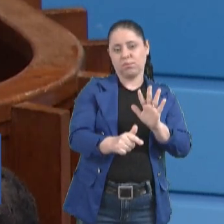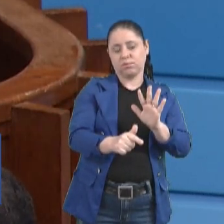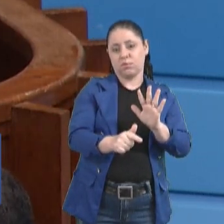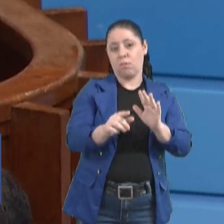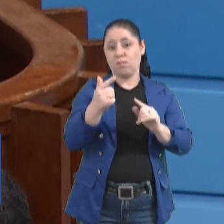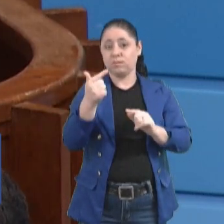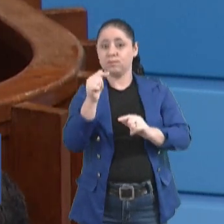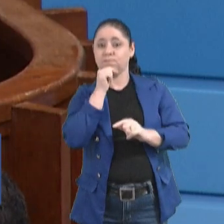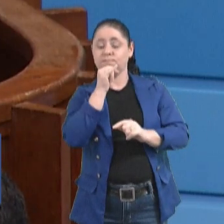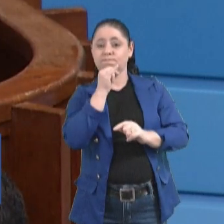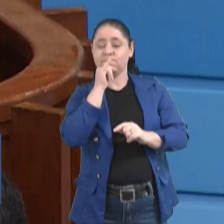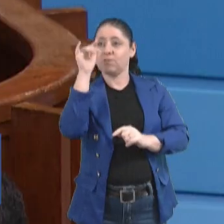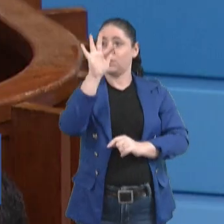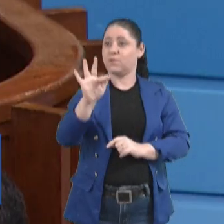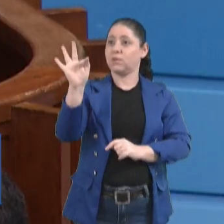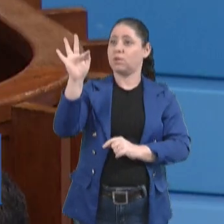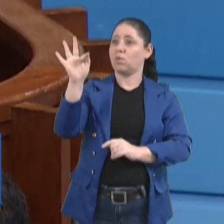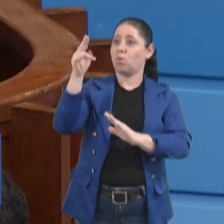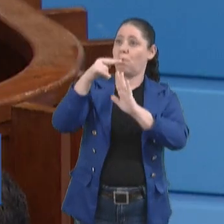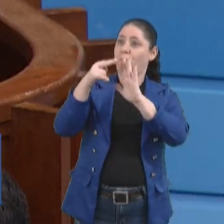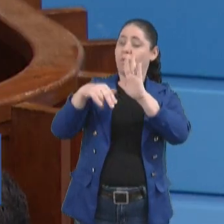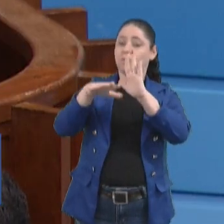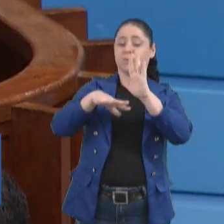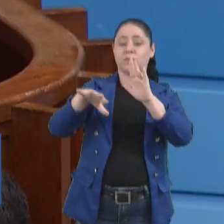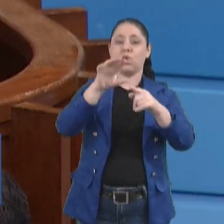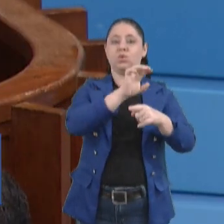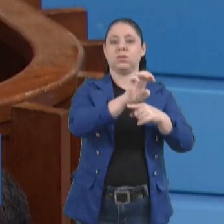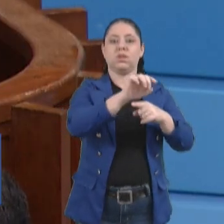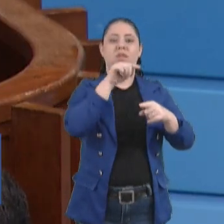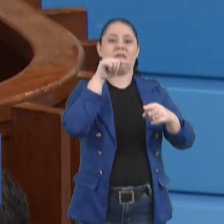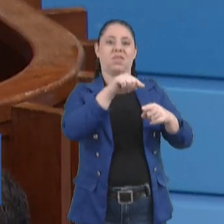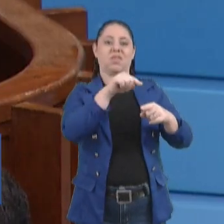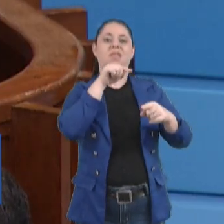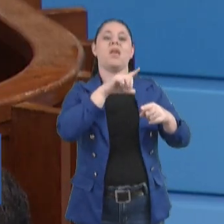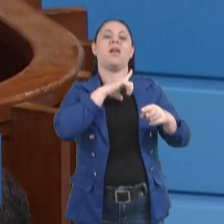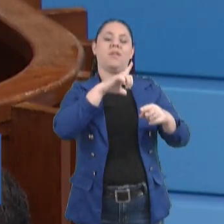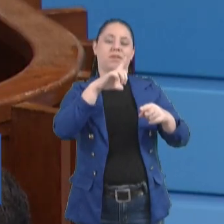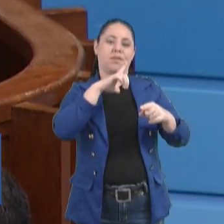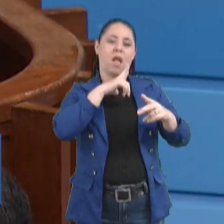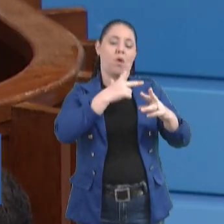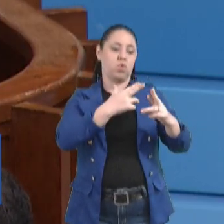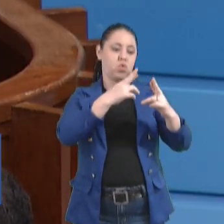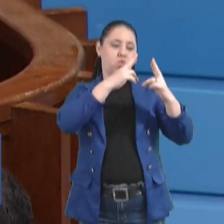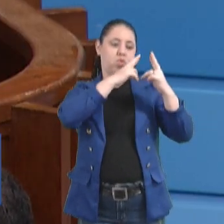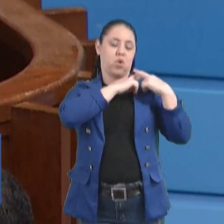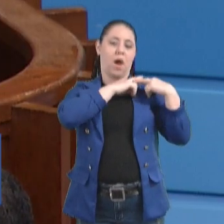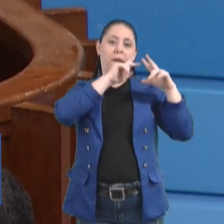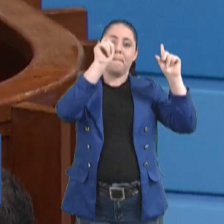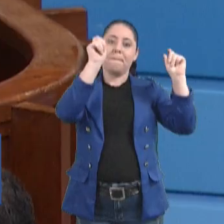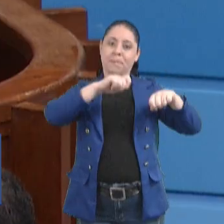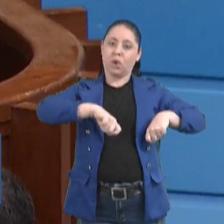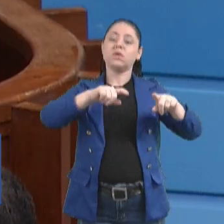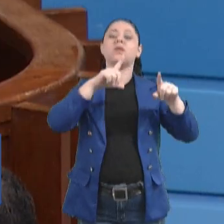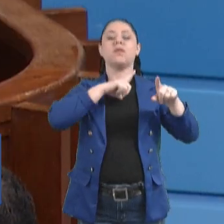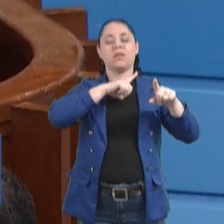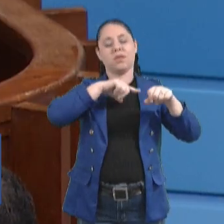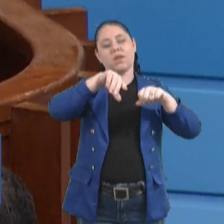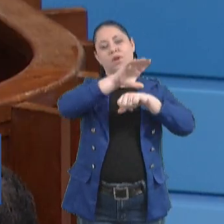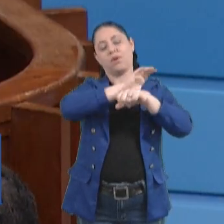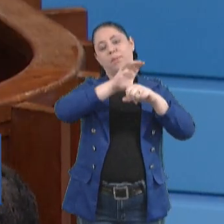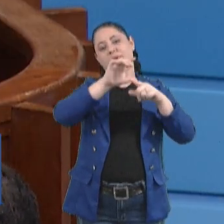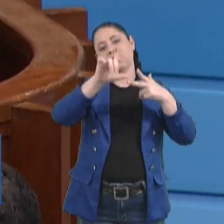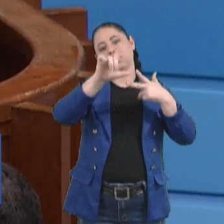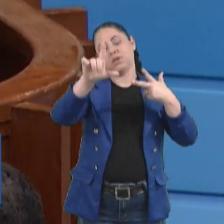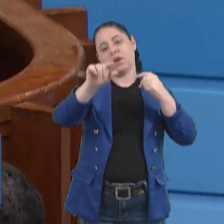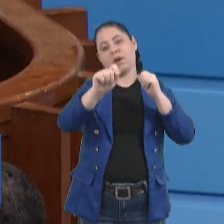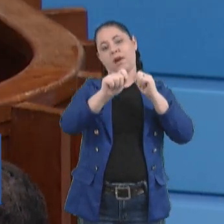não existindo lei federal sobre normas gerais, os estados exercerão a competência legislativa plena